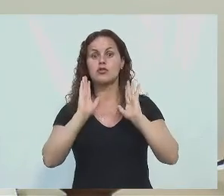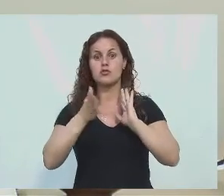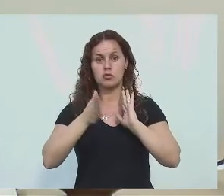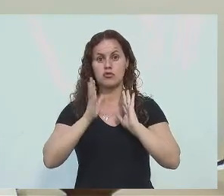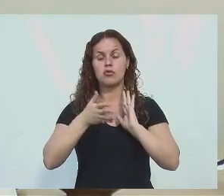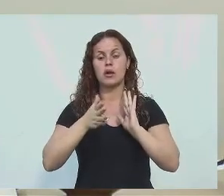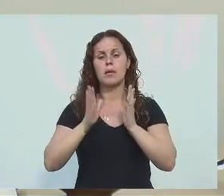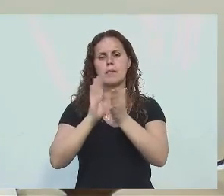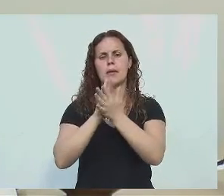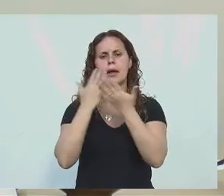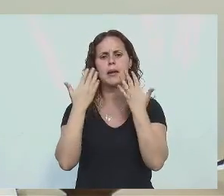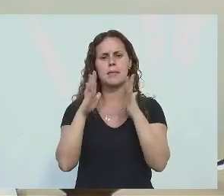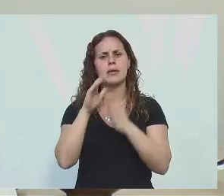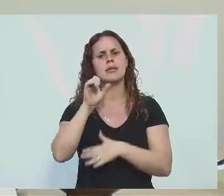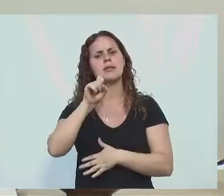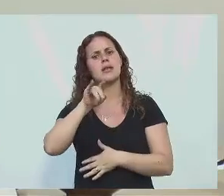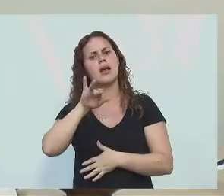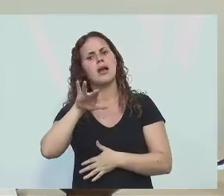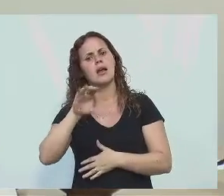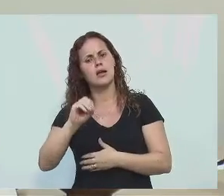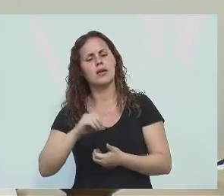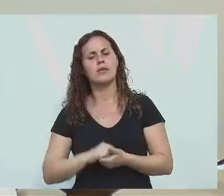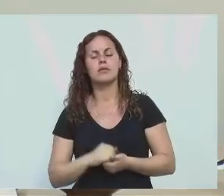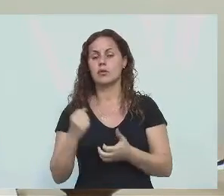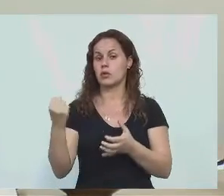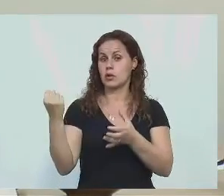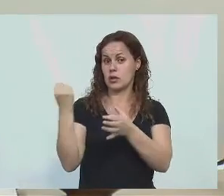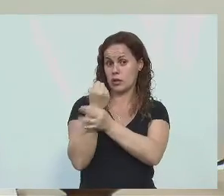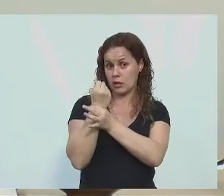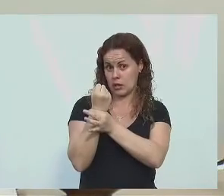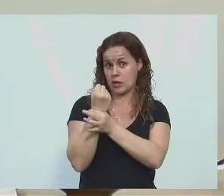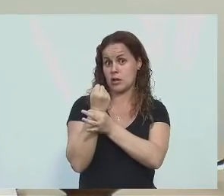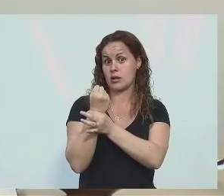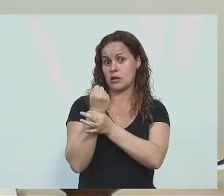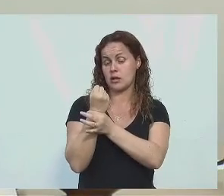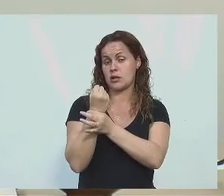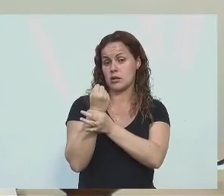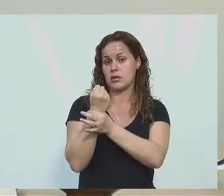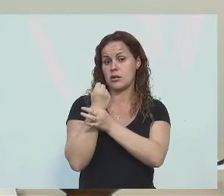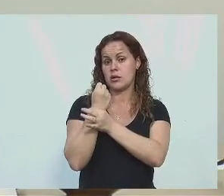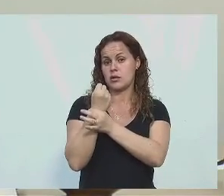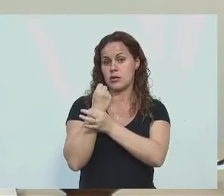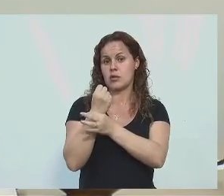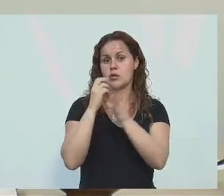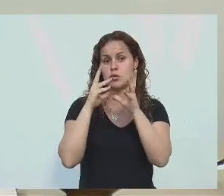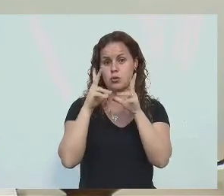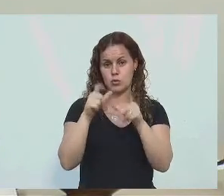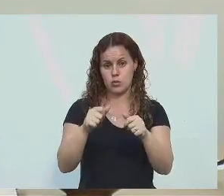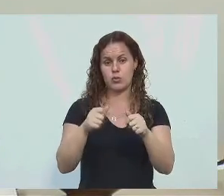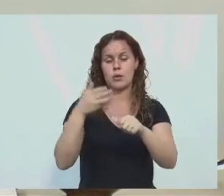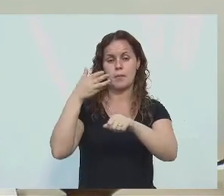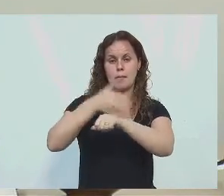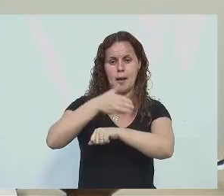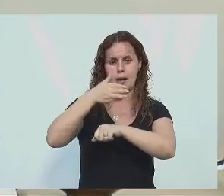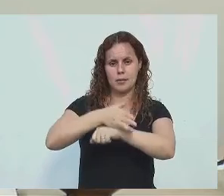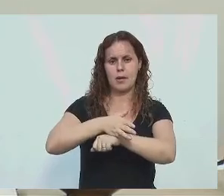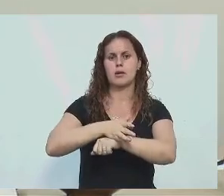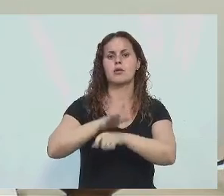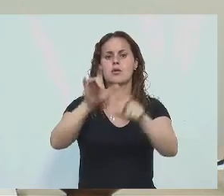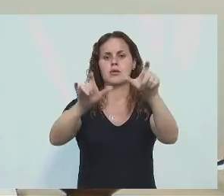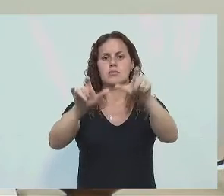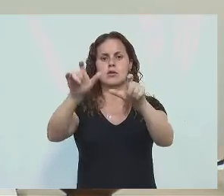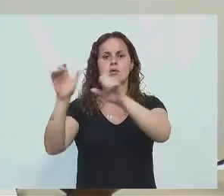lugar, parabéns, colega Sávio José, que garante, acho que é a premissa de tudo, que é a participação da